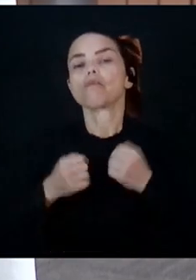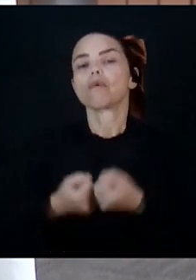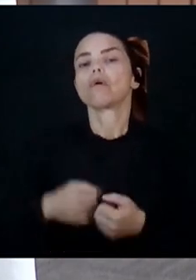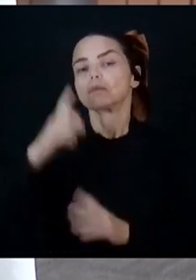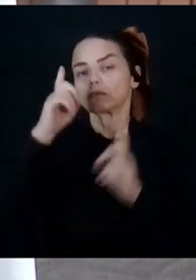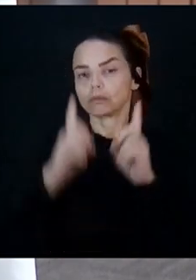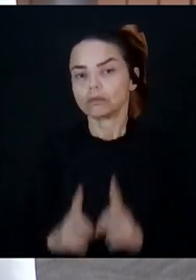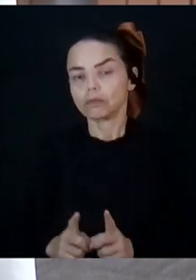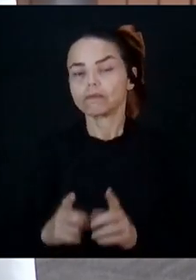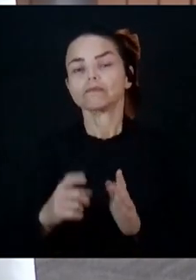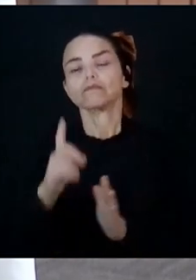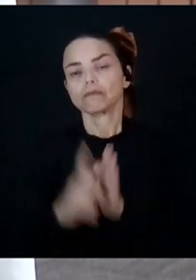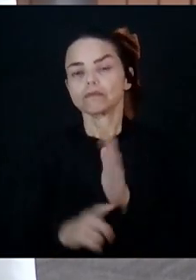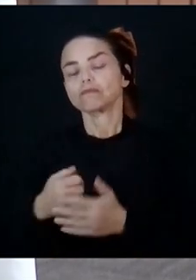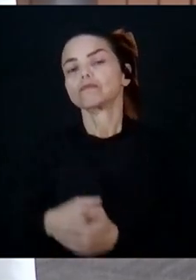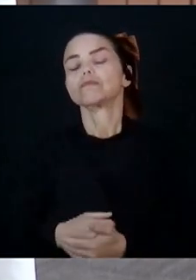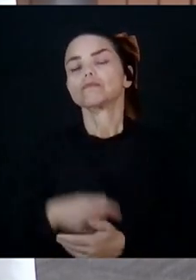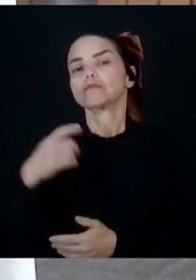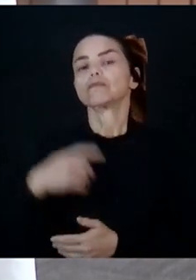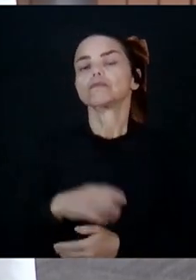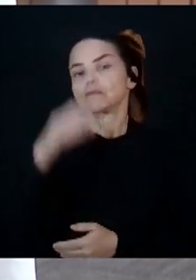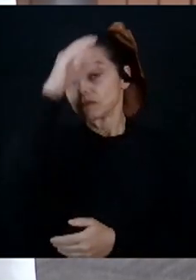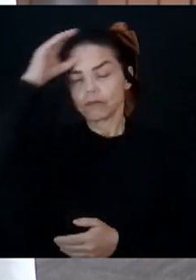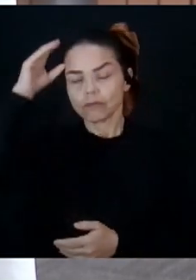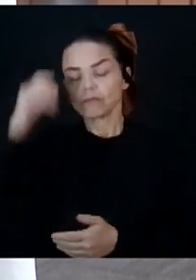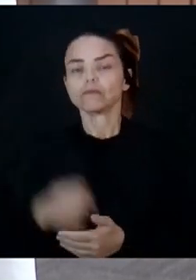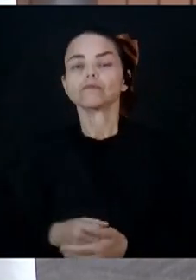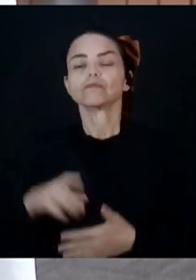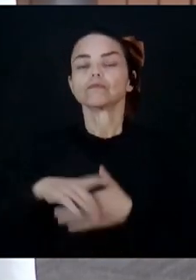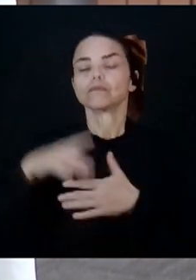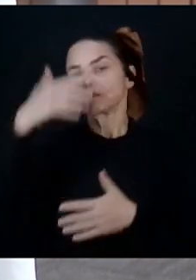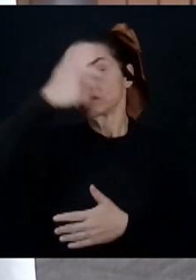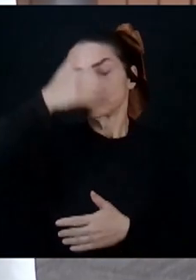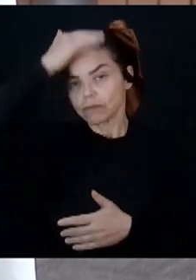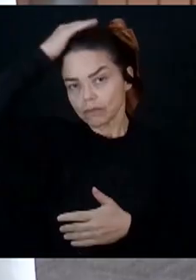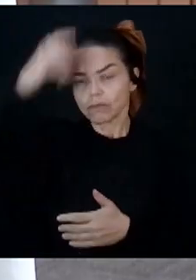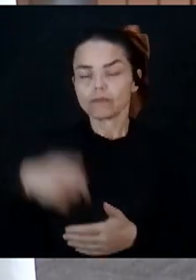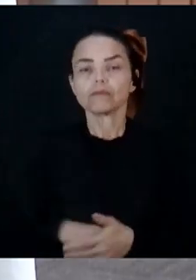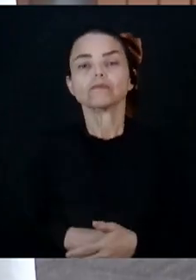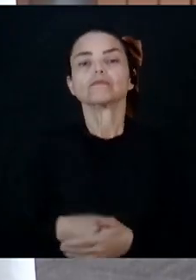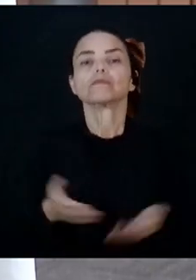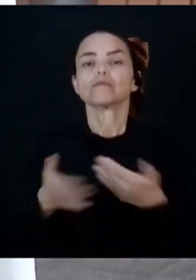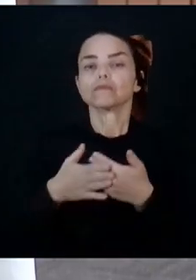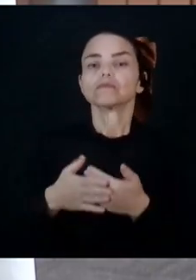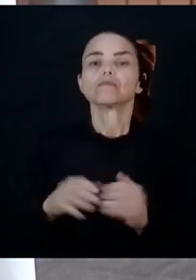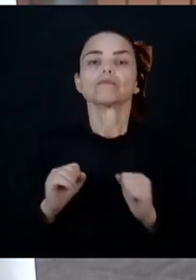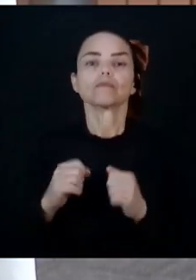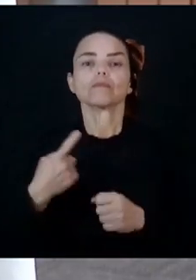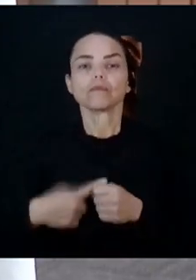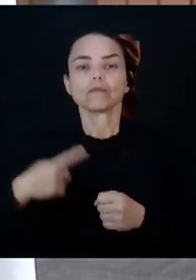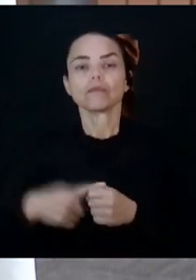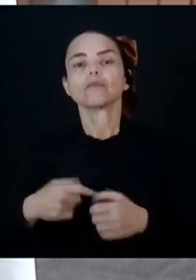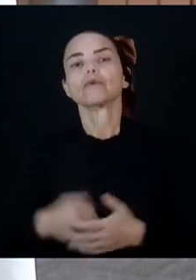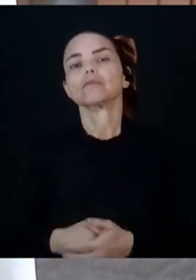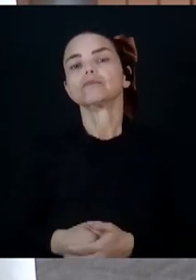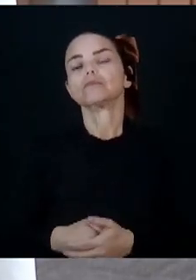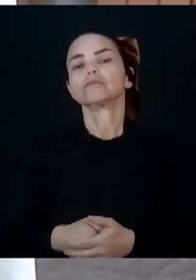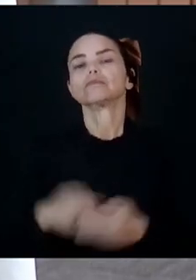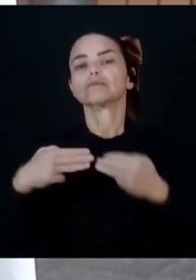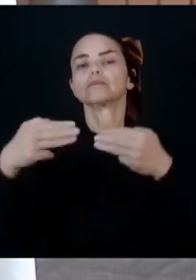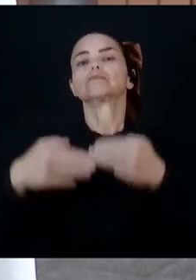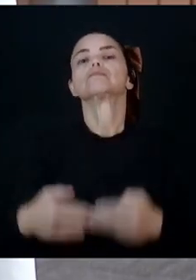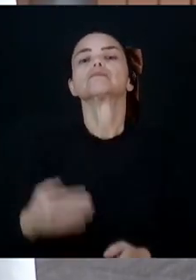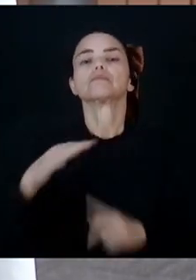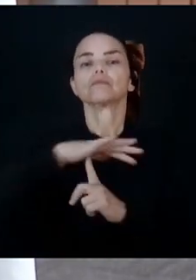prefeito, para ele, como líder político da cidade, defenda a cidade desses fechamentos. E vamos fazer uma moção ao Banco Central. Então,